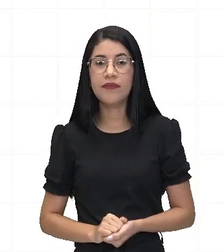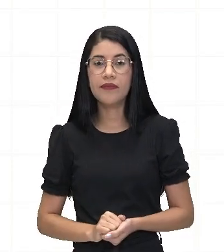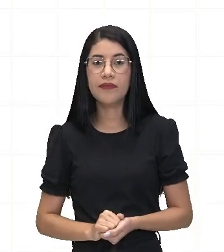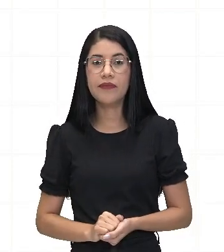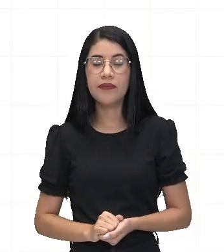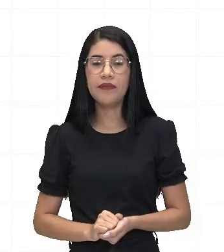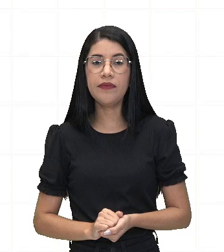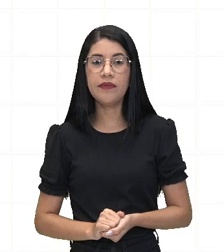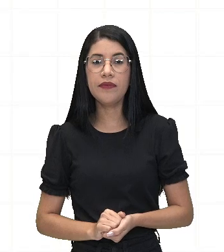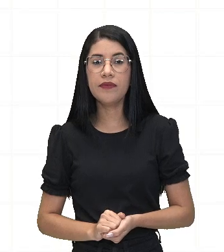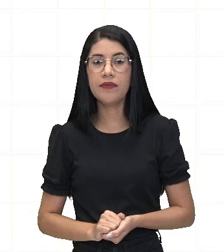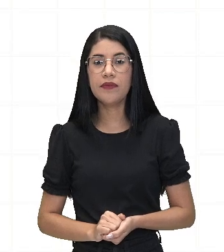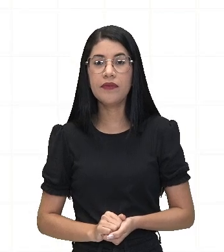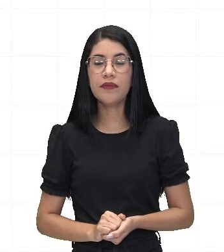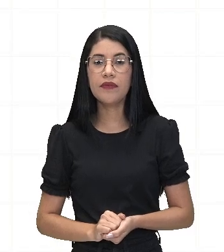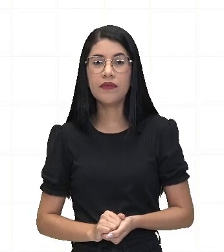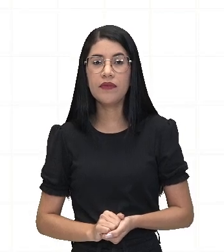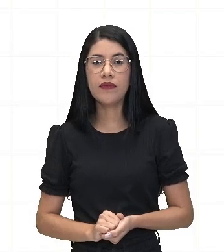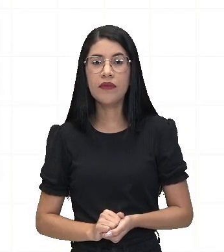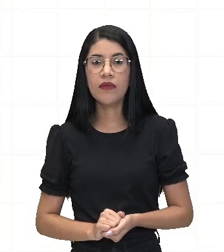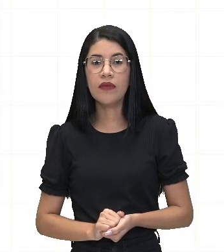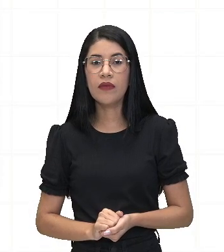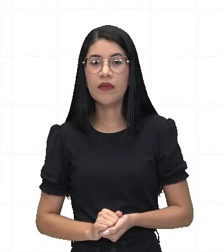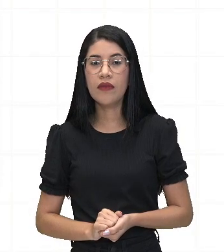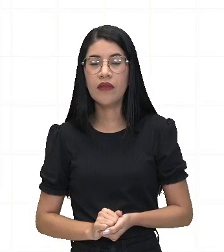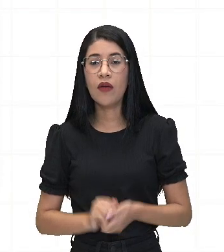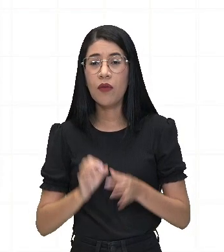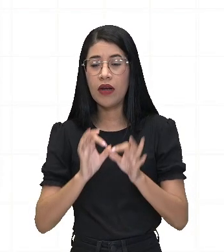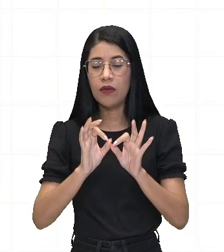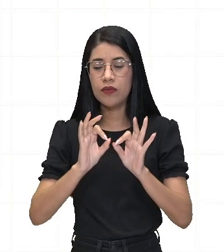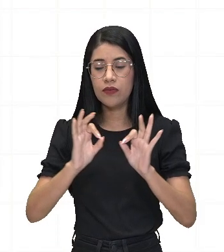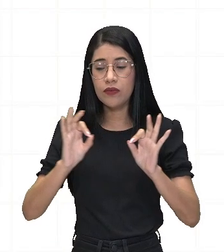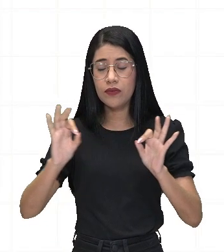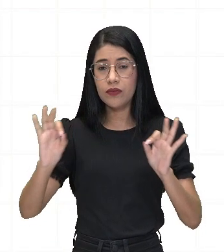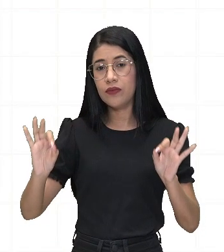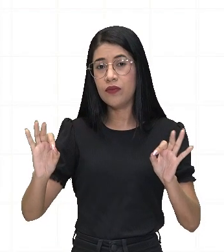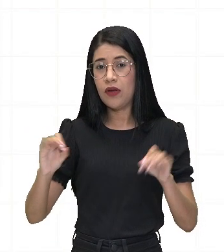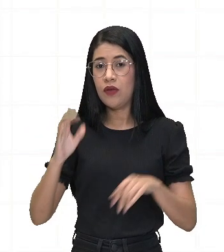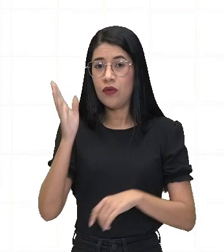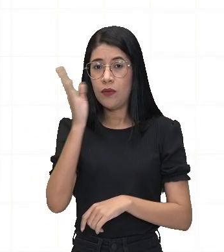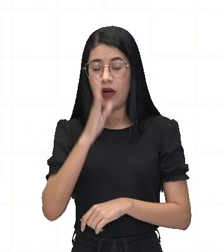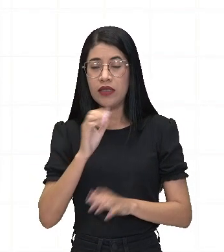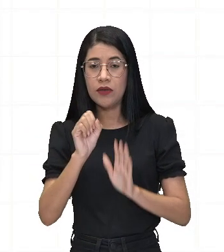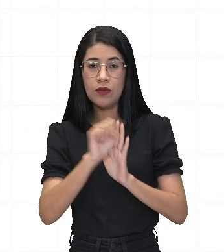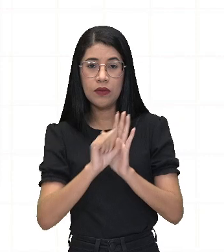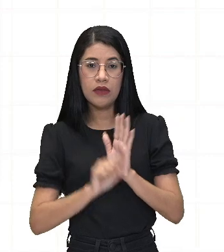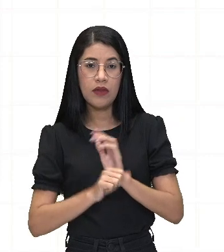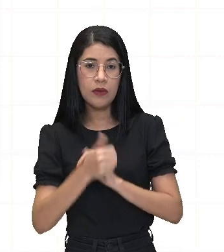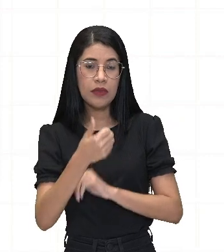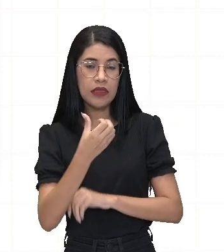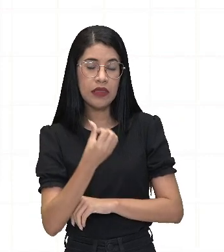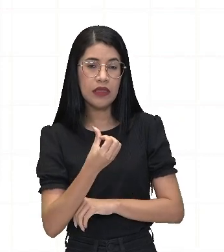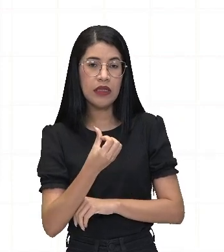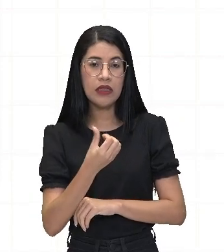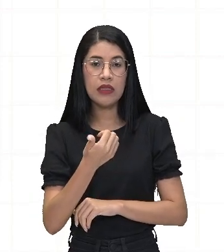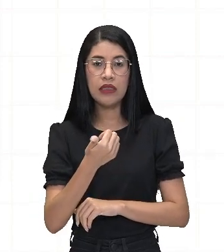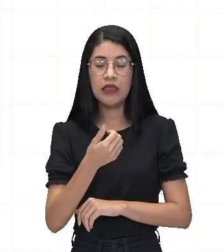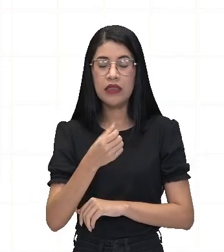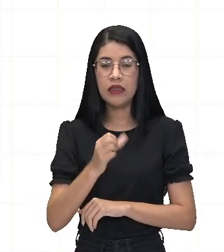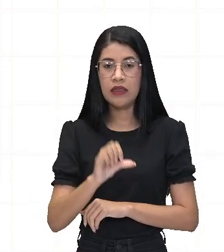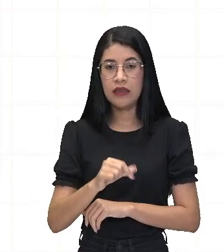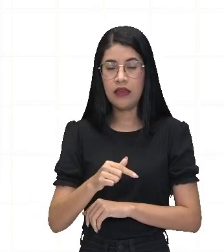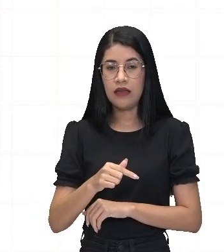verificar também a extensão territorial do Brasil durante os séculos XVI e o